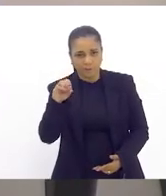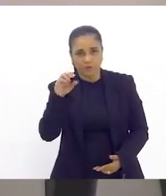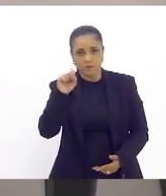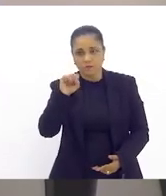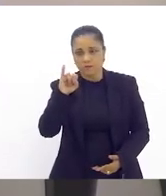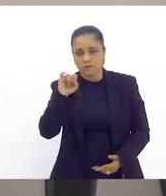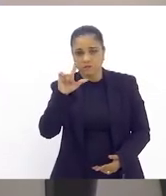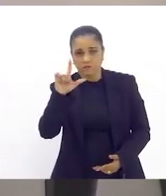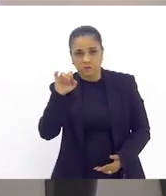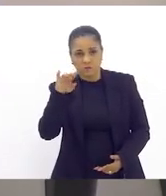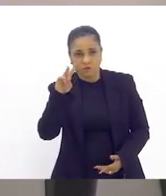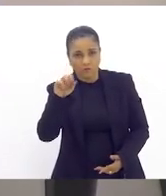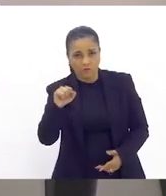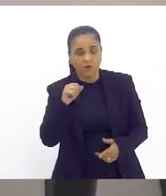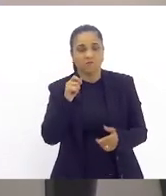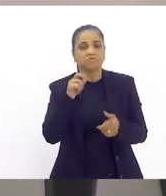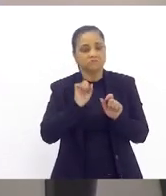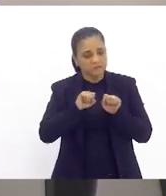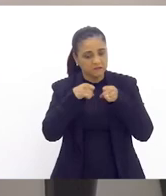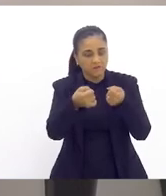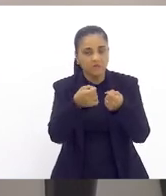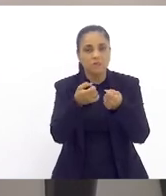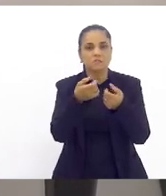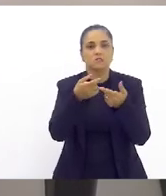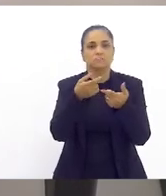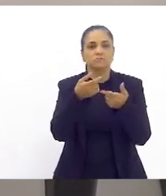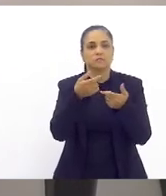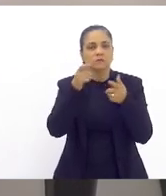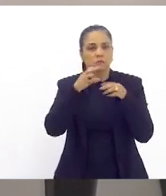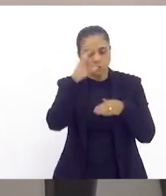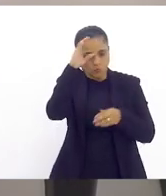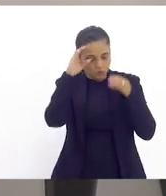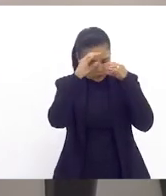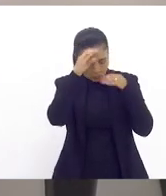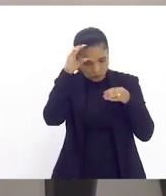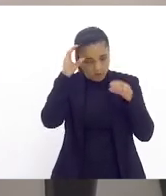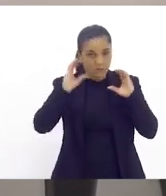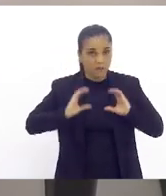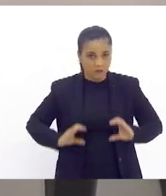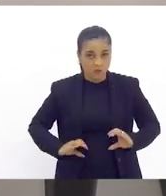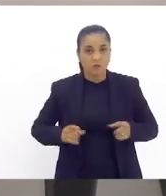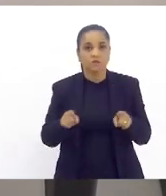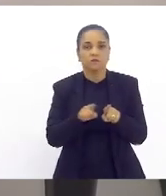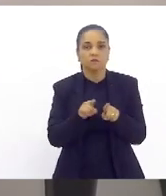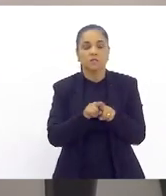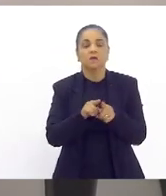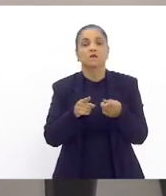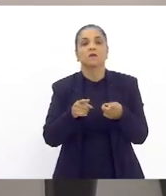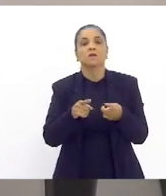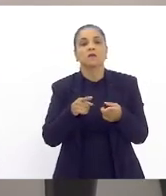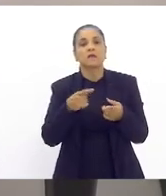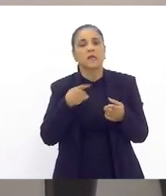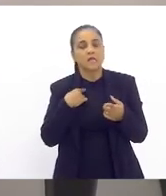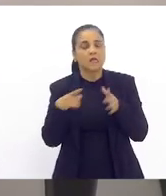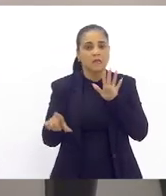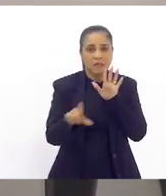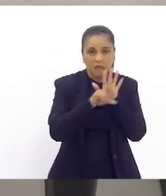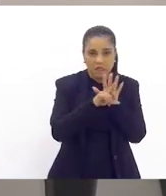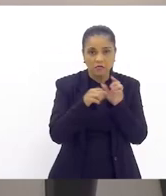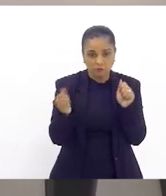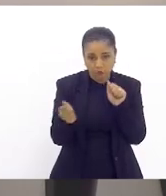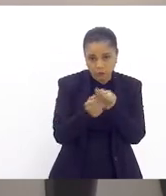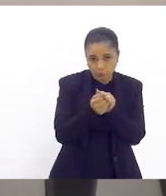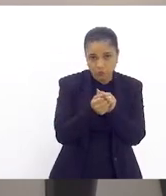de Defesa do Consumidor que comigo é nessa legislatura nós dois entramos